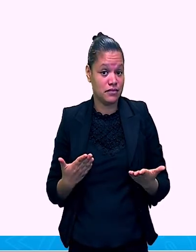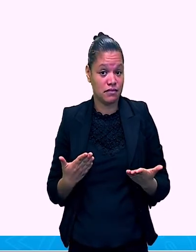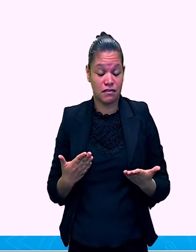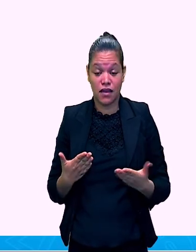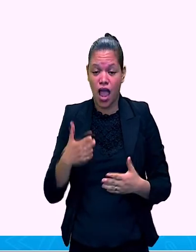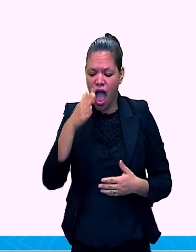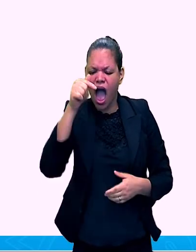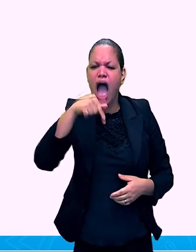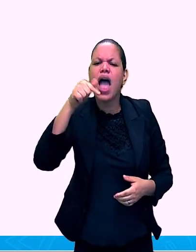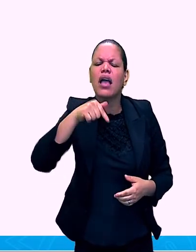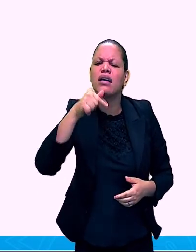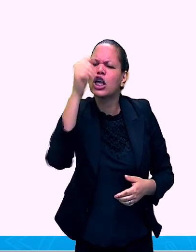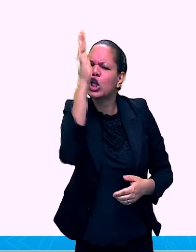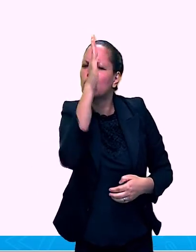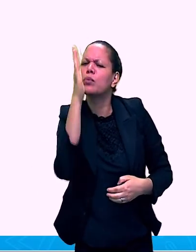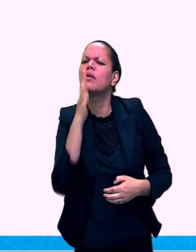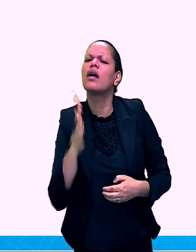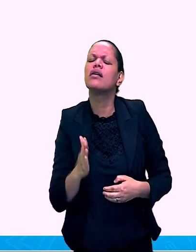Brasil, o que é que predomina?